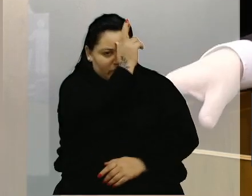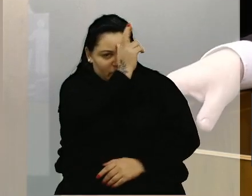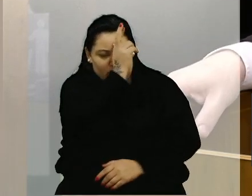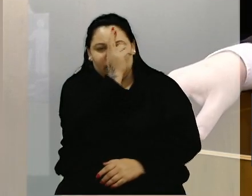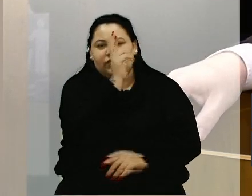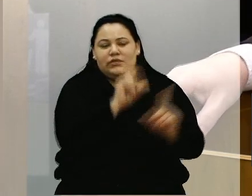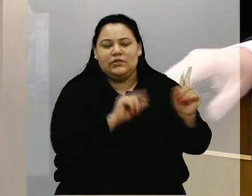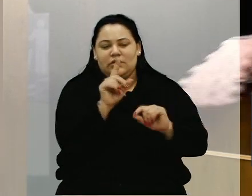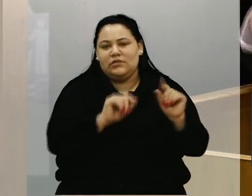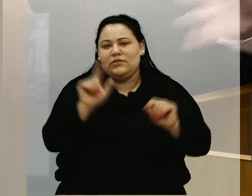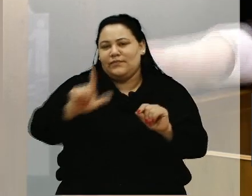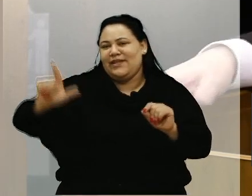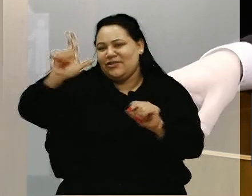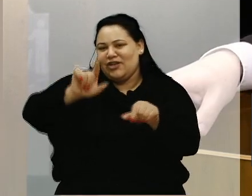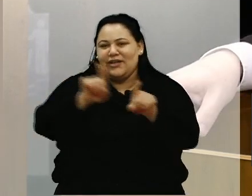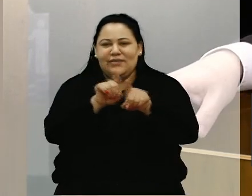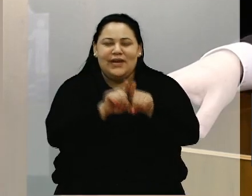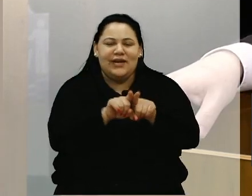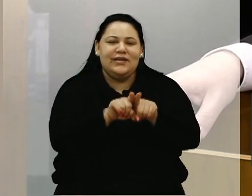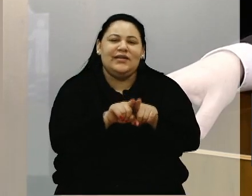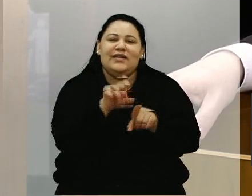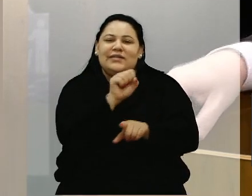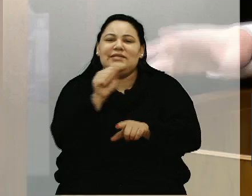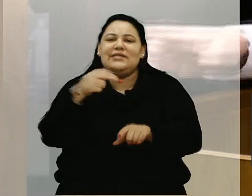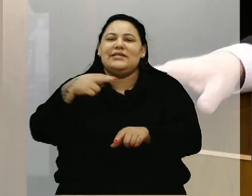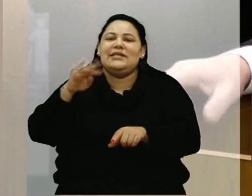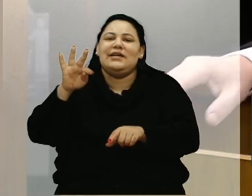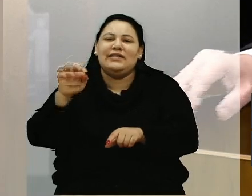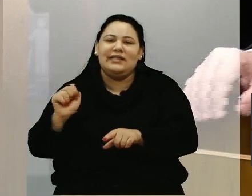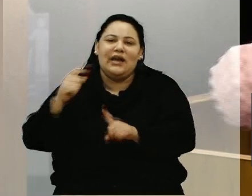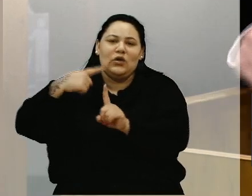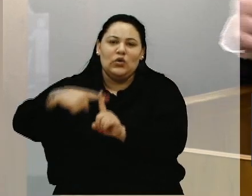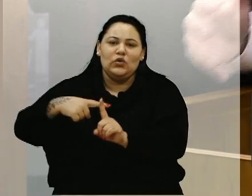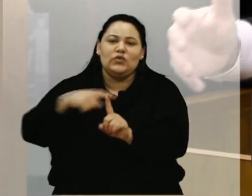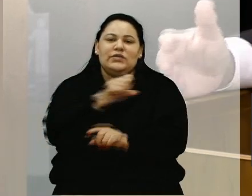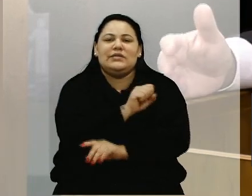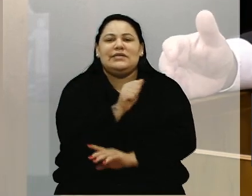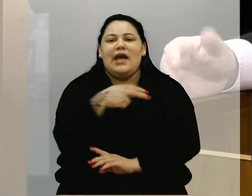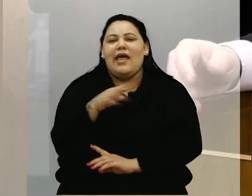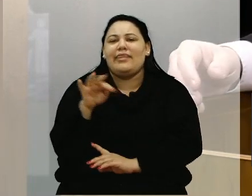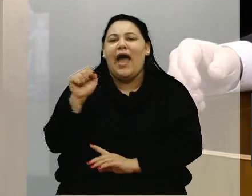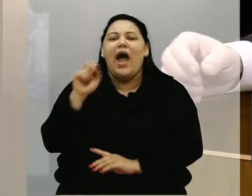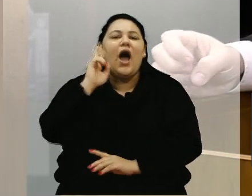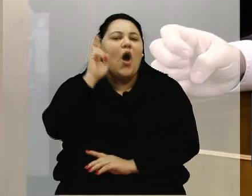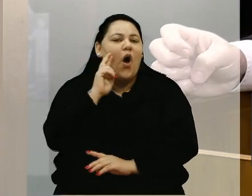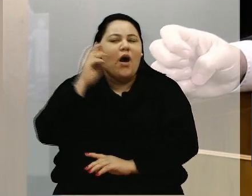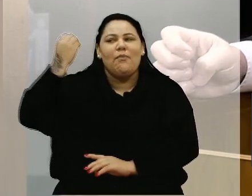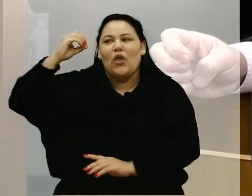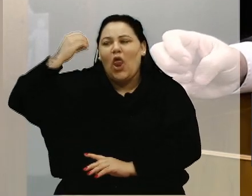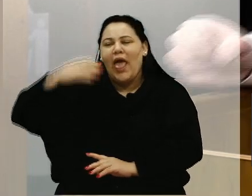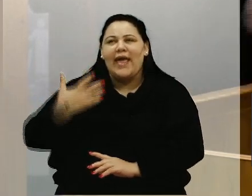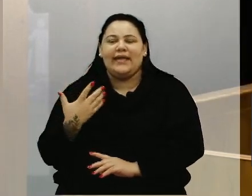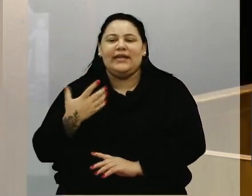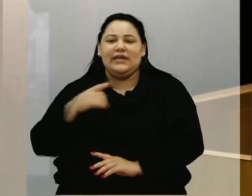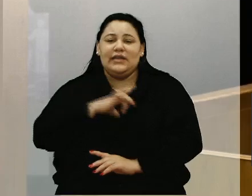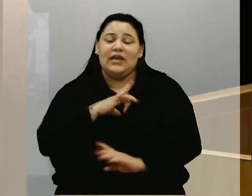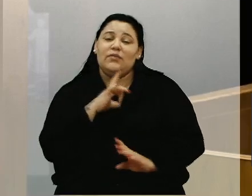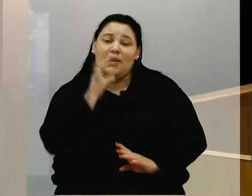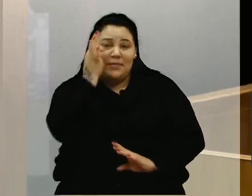Estrela, Lajeado, né, Santa Cruz, Santa Rosa, enfim, Porto Alegre, que tem uma presença também